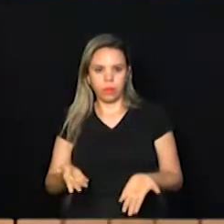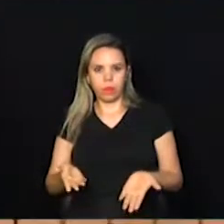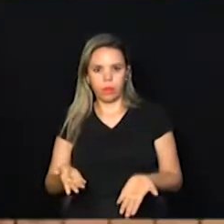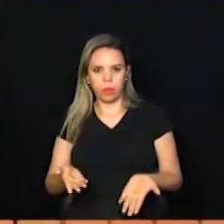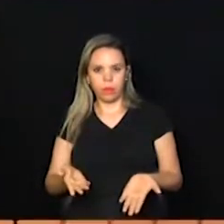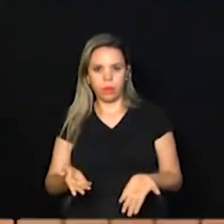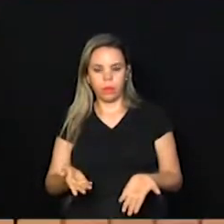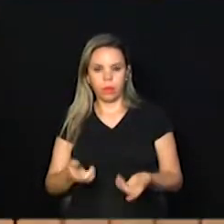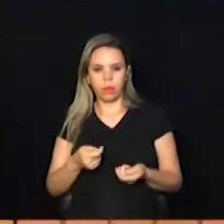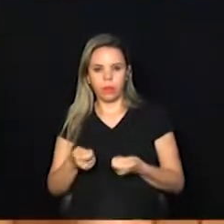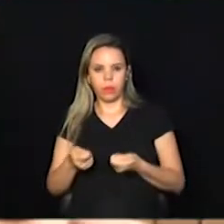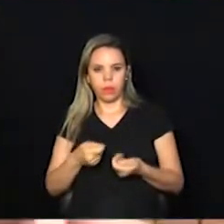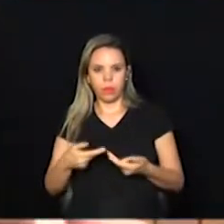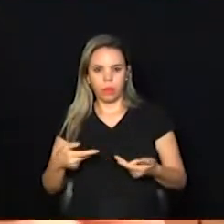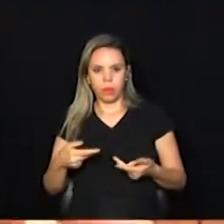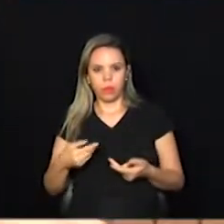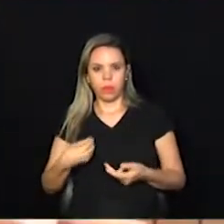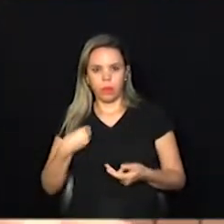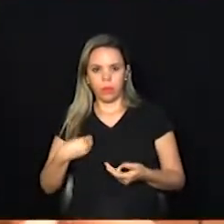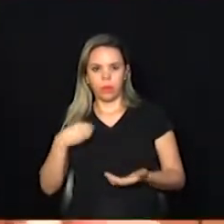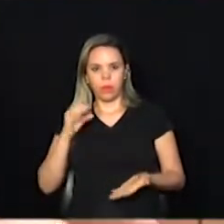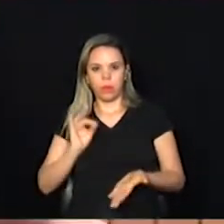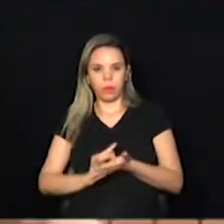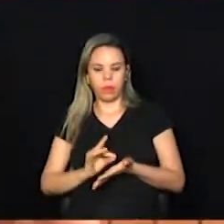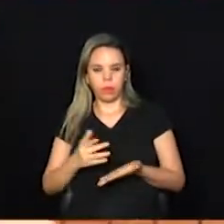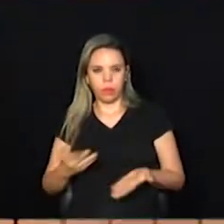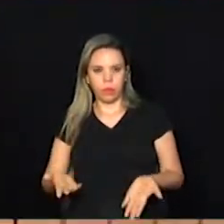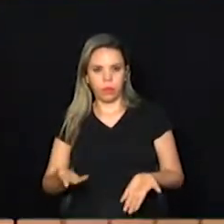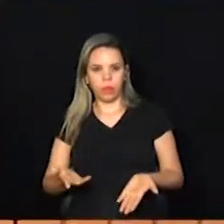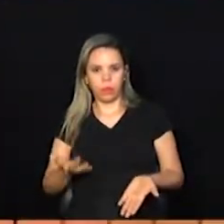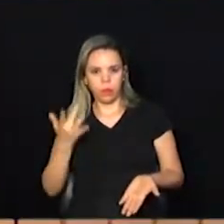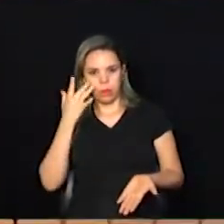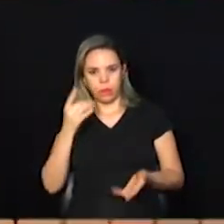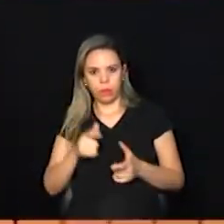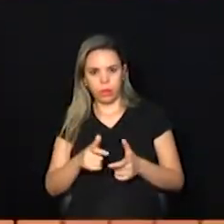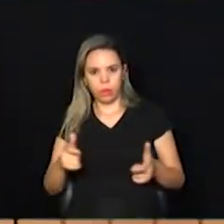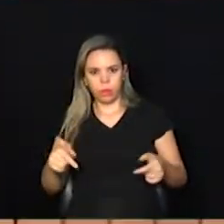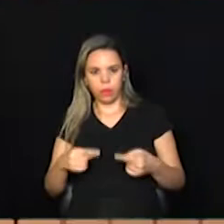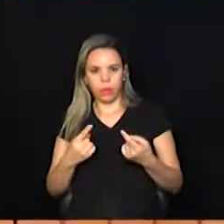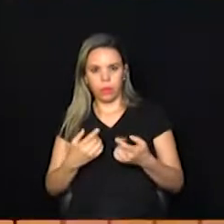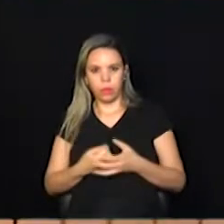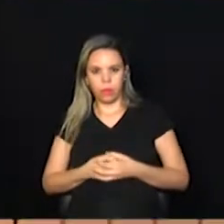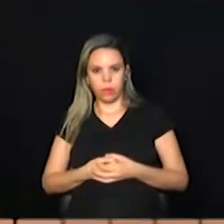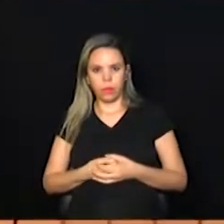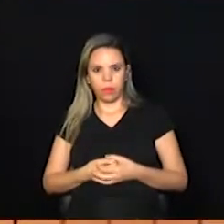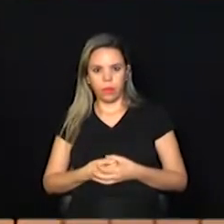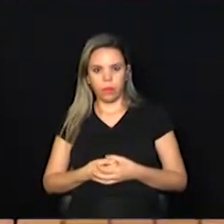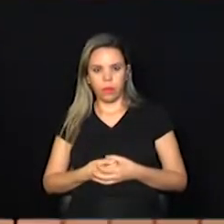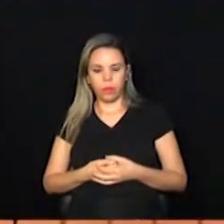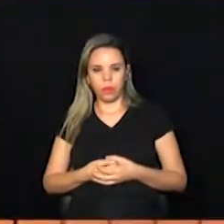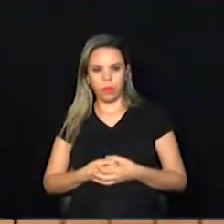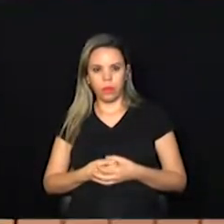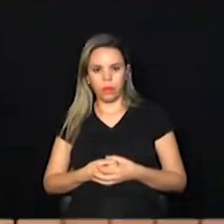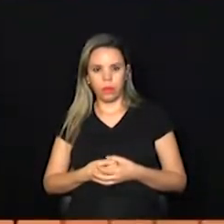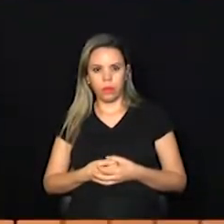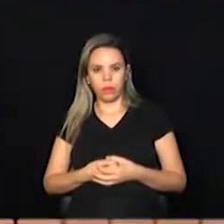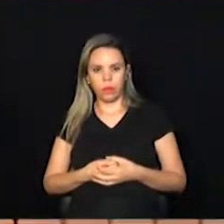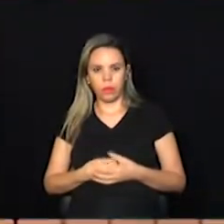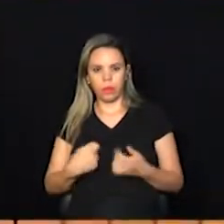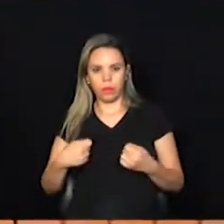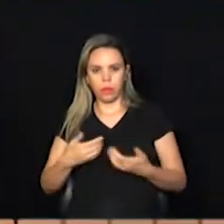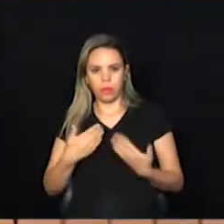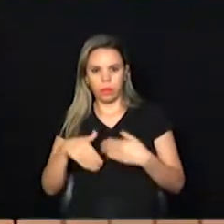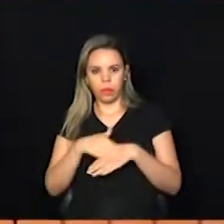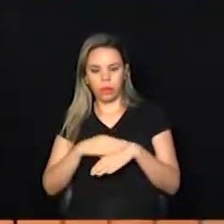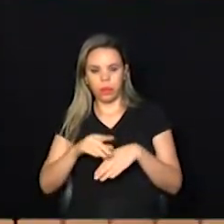né, e lidar com a vida real. Né? Essa acho que é o grande desafio. Né? Mas a gente pode